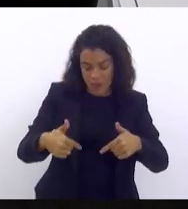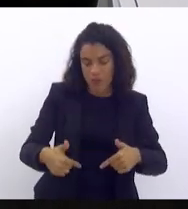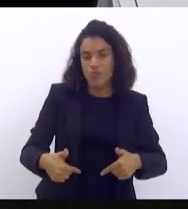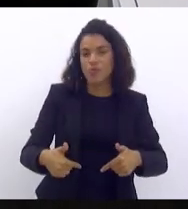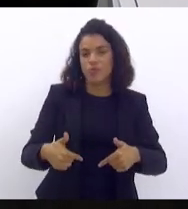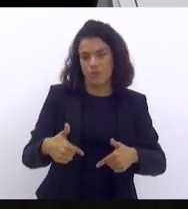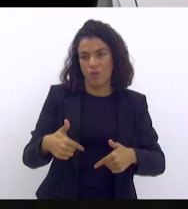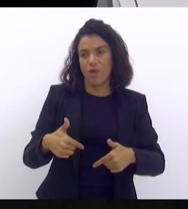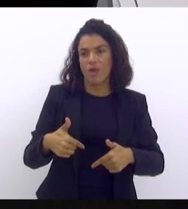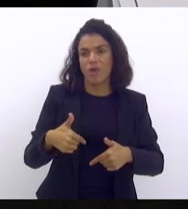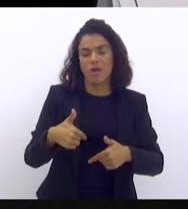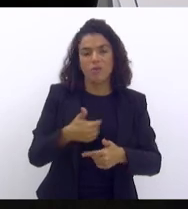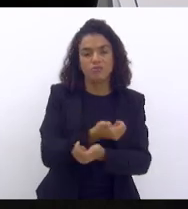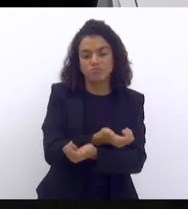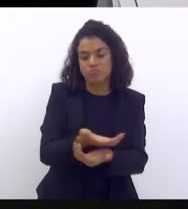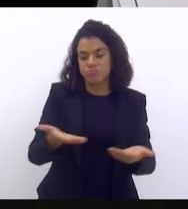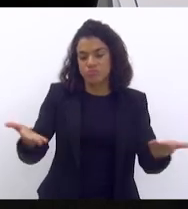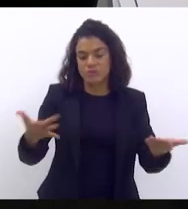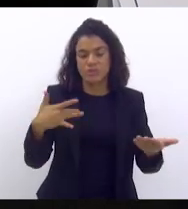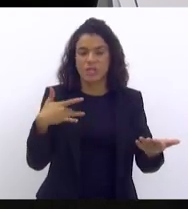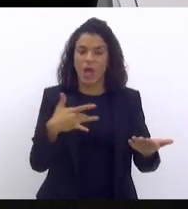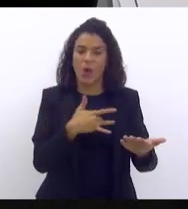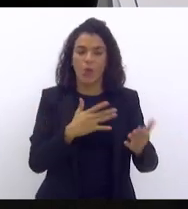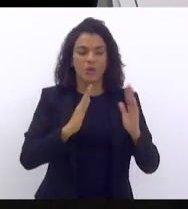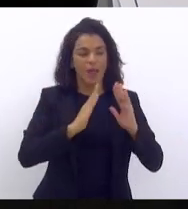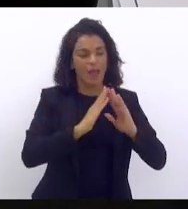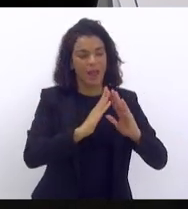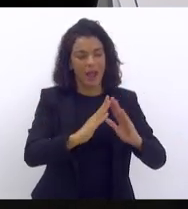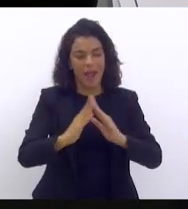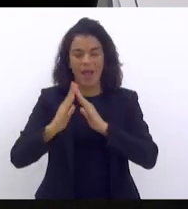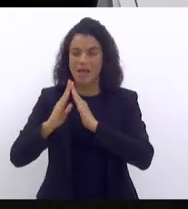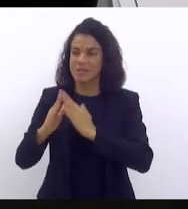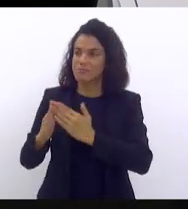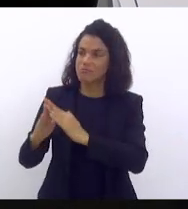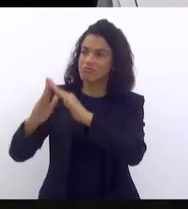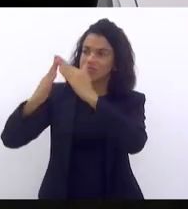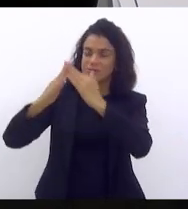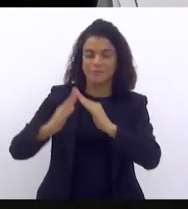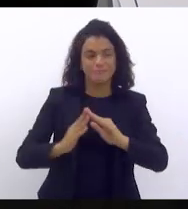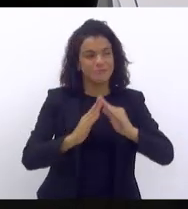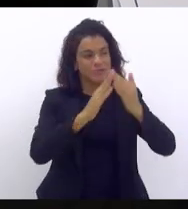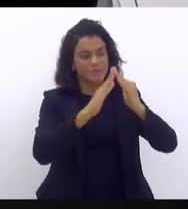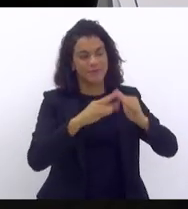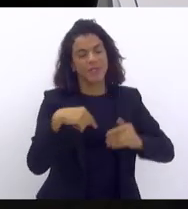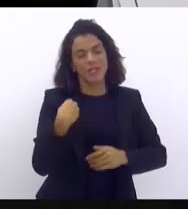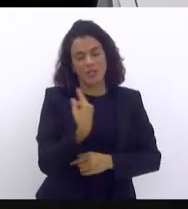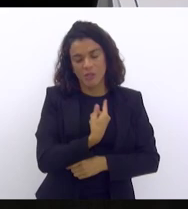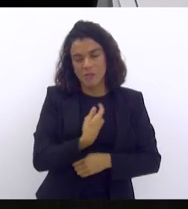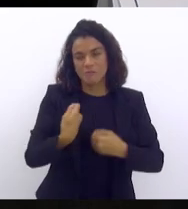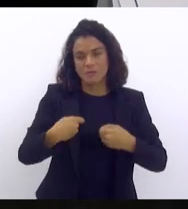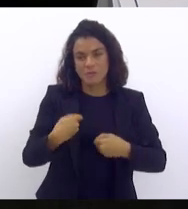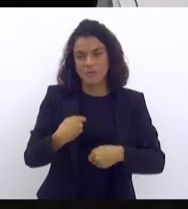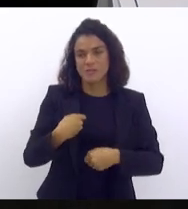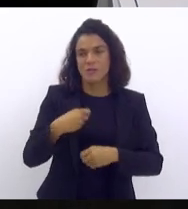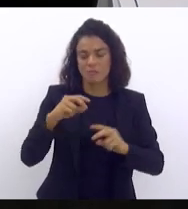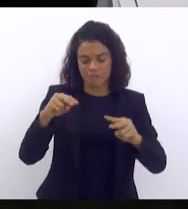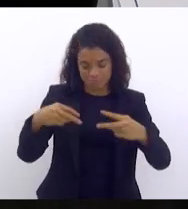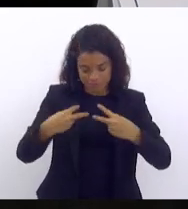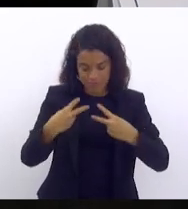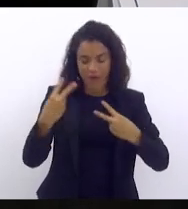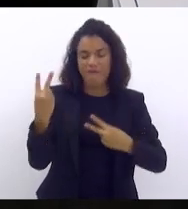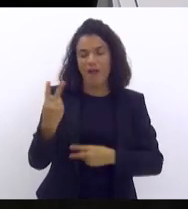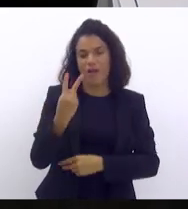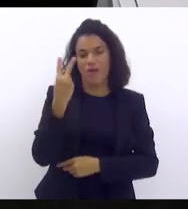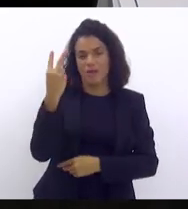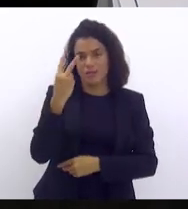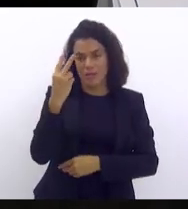nós levamos saúde para dentro da casa das pessoas, e nós precisamos ser valorizados, porque